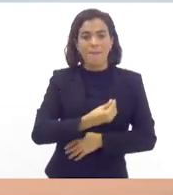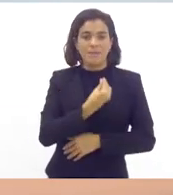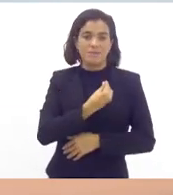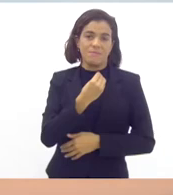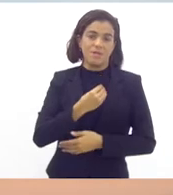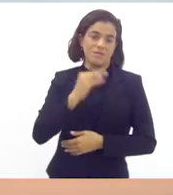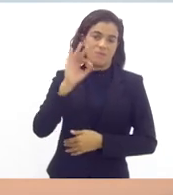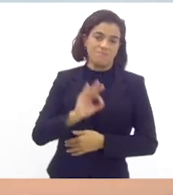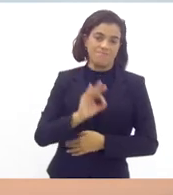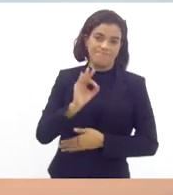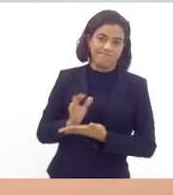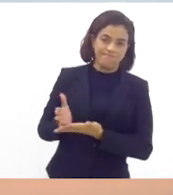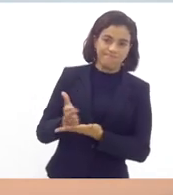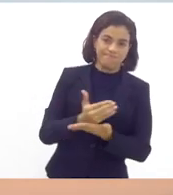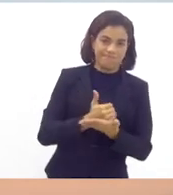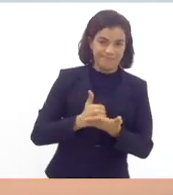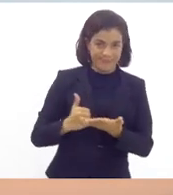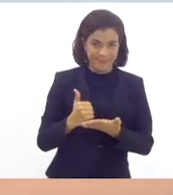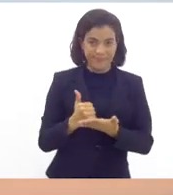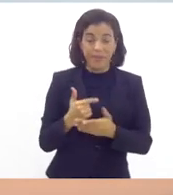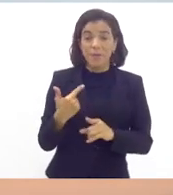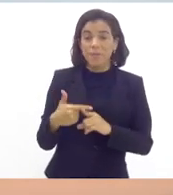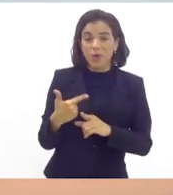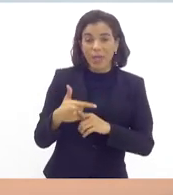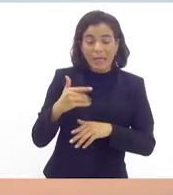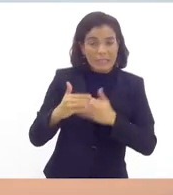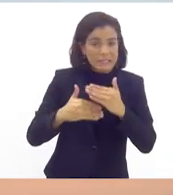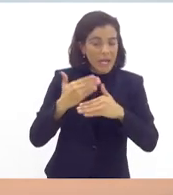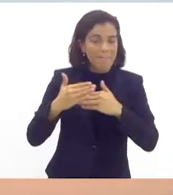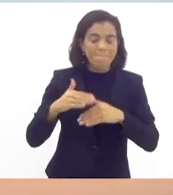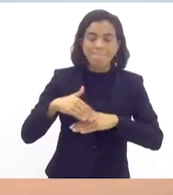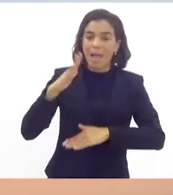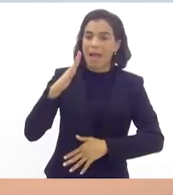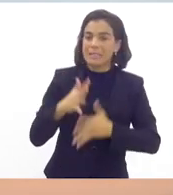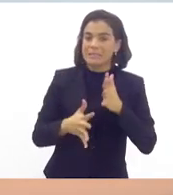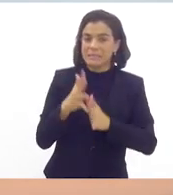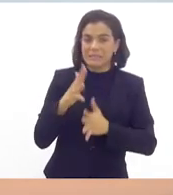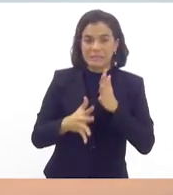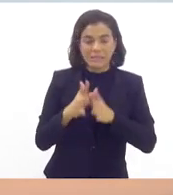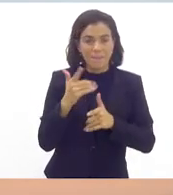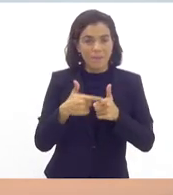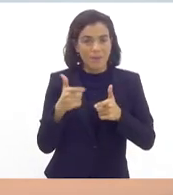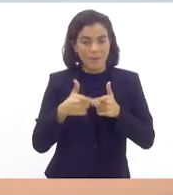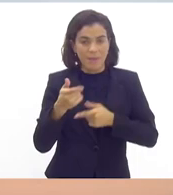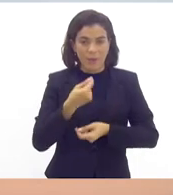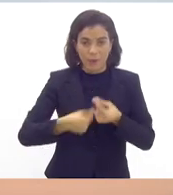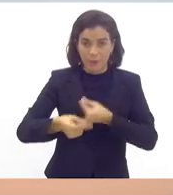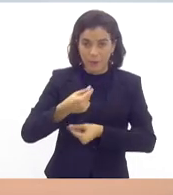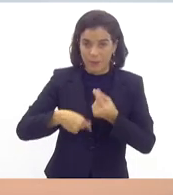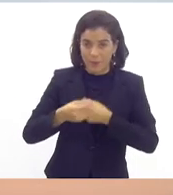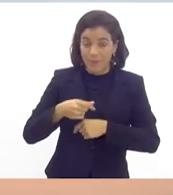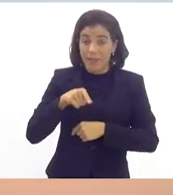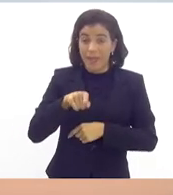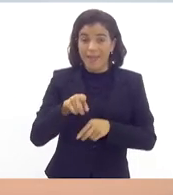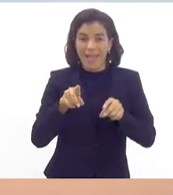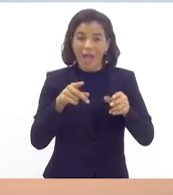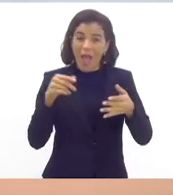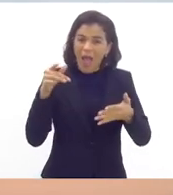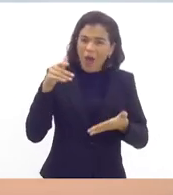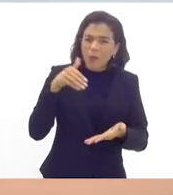via imposto de exportação, porque gera mais distorção econômica. Aí a sua questão, a